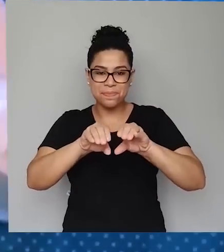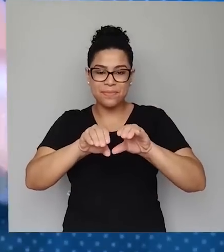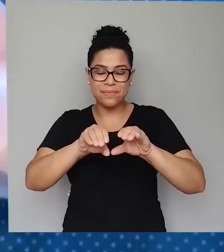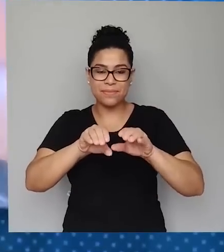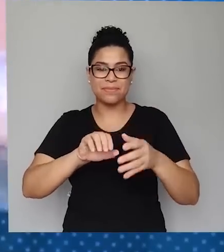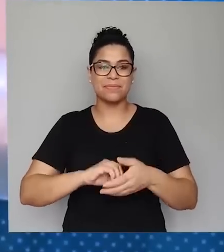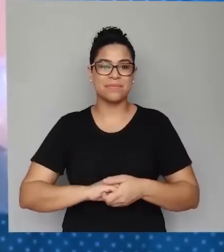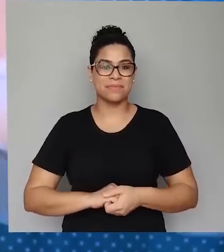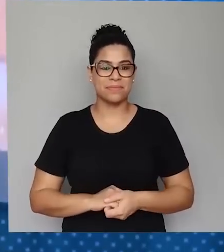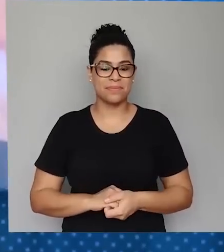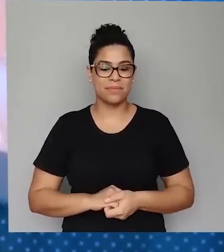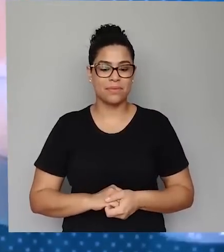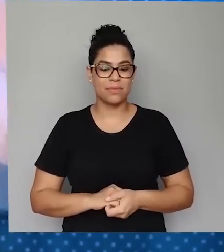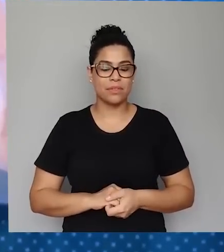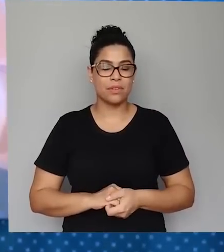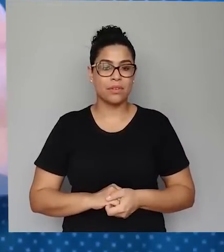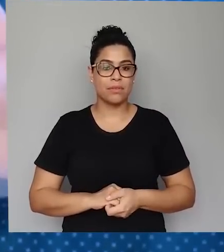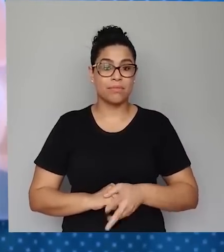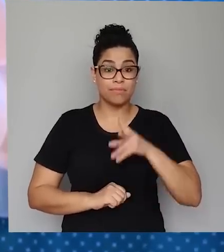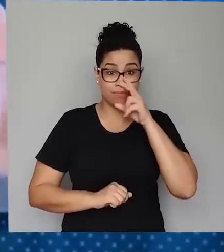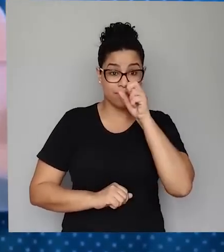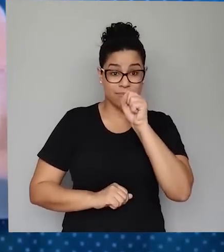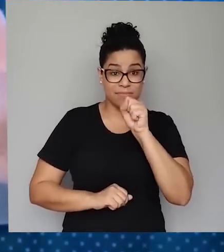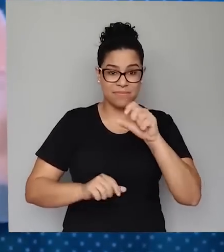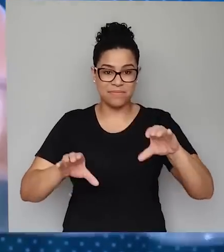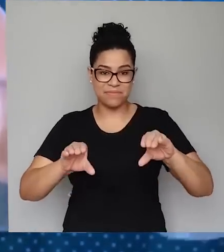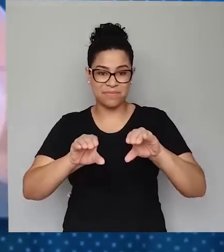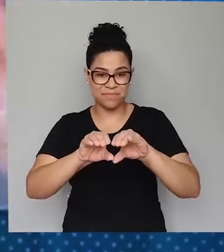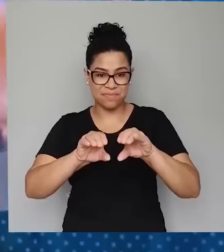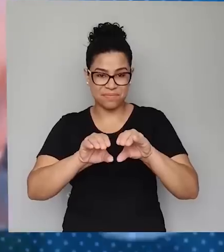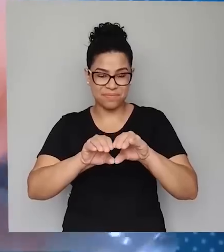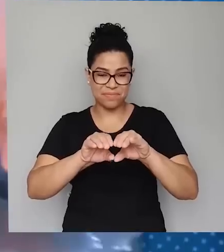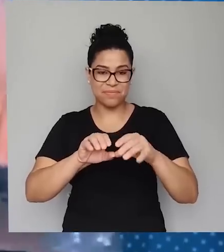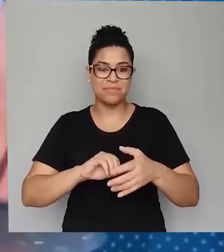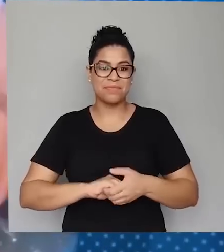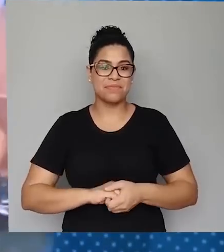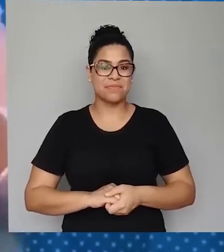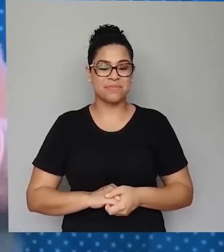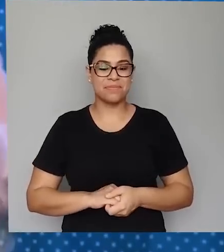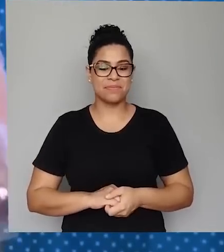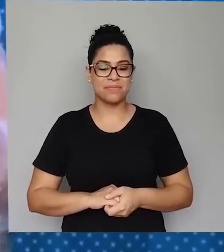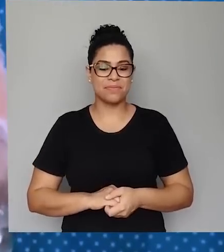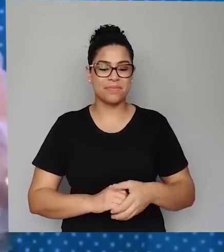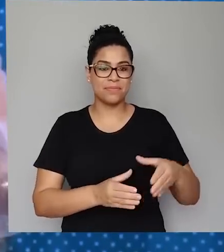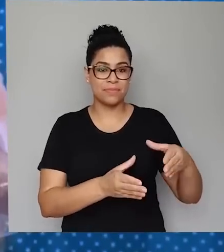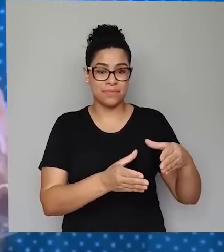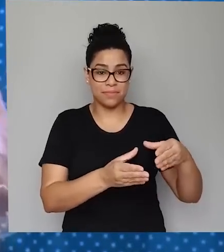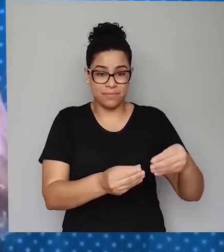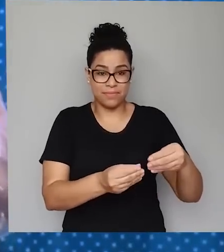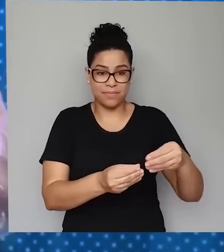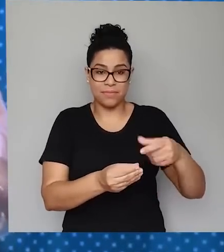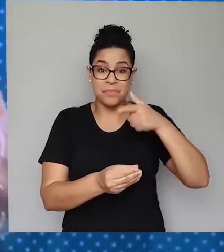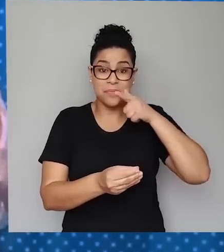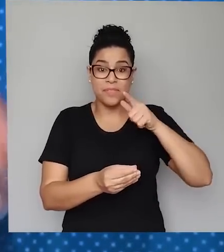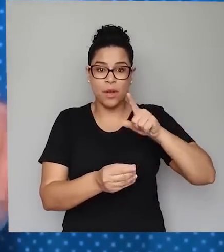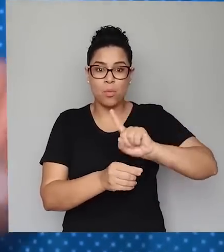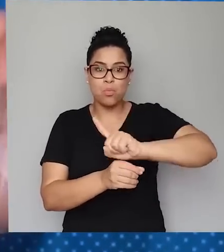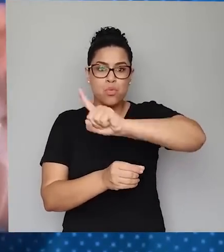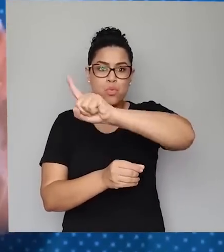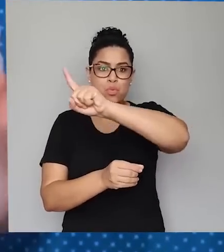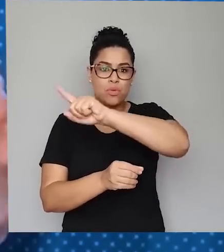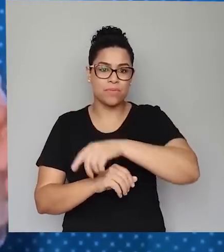é a intenção, é que o cano fique preso aqui na garrafa PET para ele ser o nosso lançador do